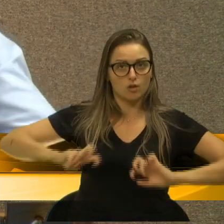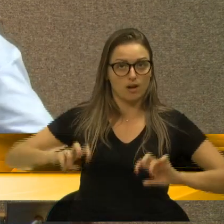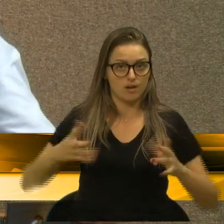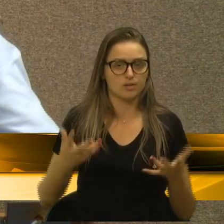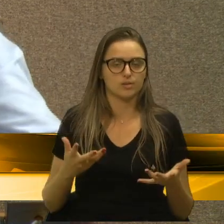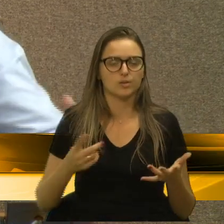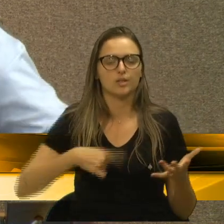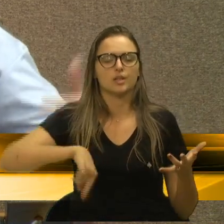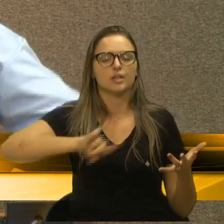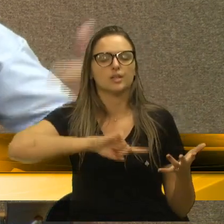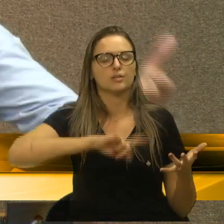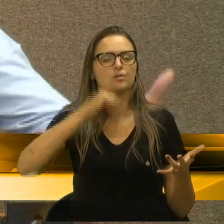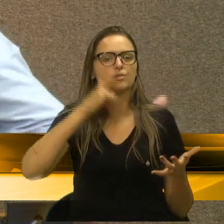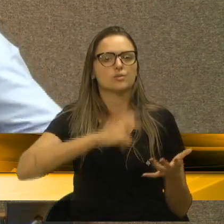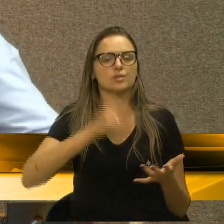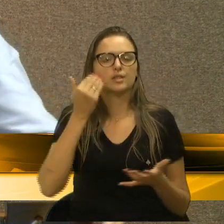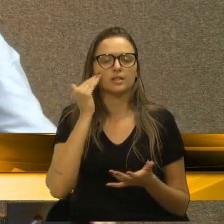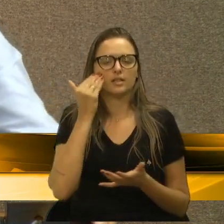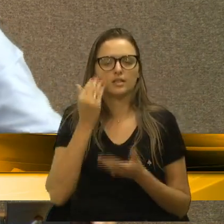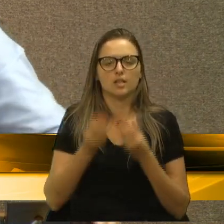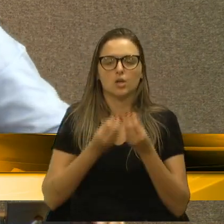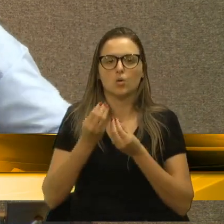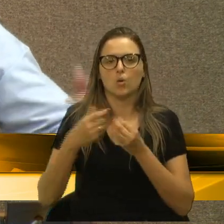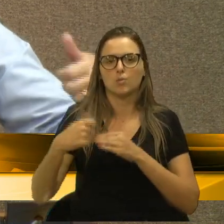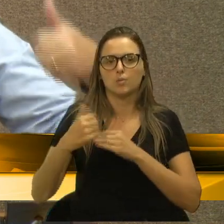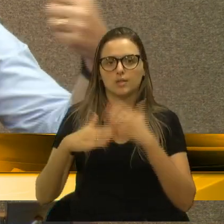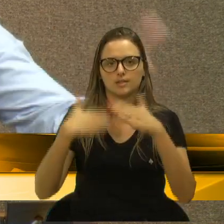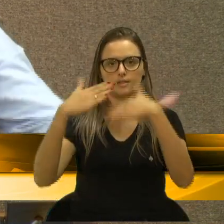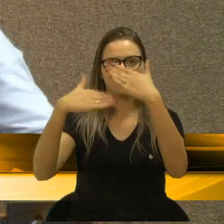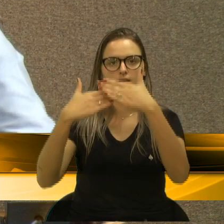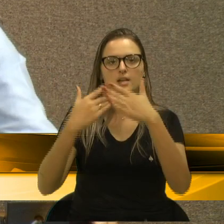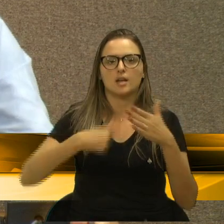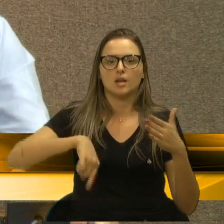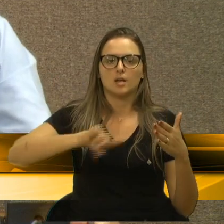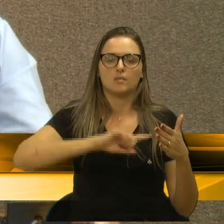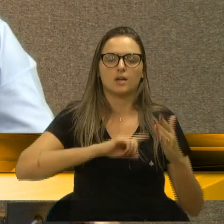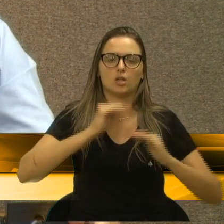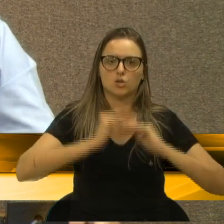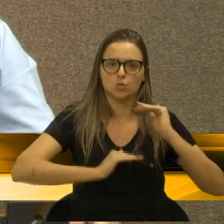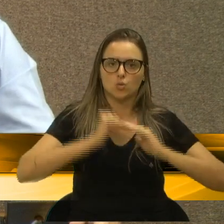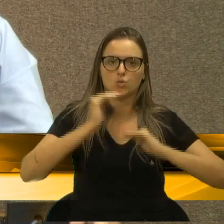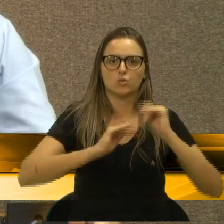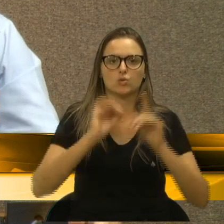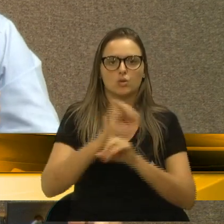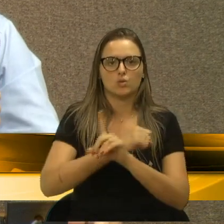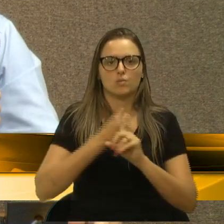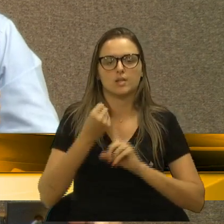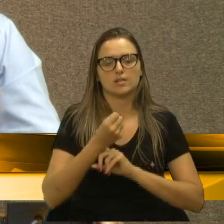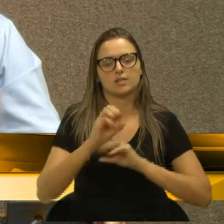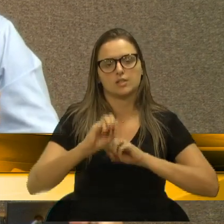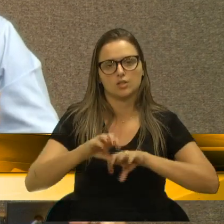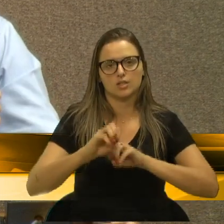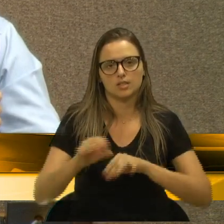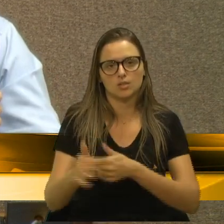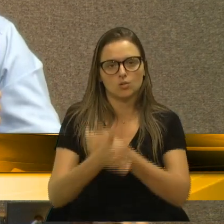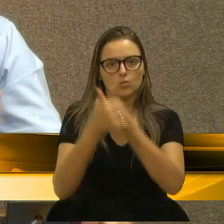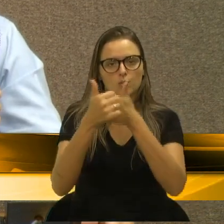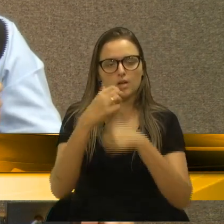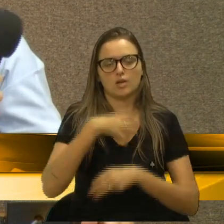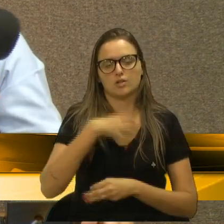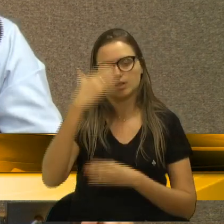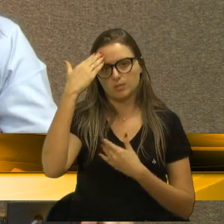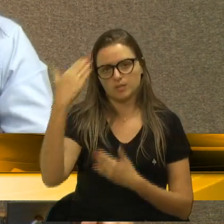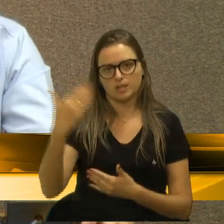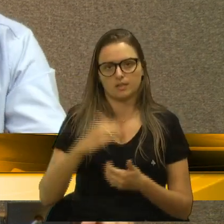possa entender o quanto nós precisamos avançar para construir uma sociedade educativa da melhor maneira possível. Muito